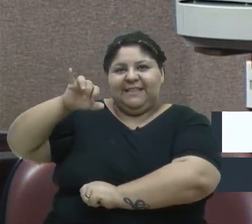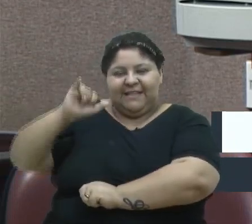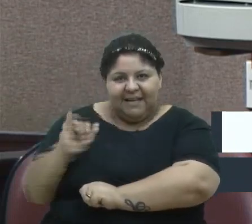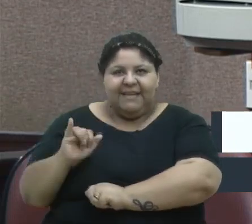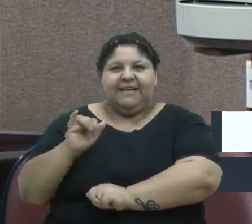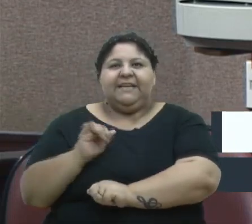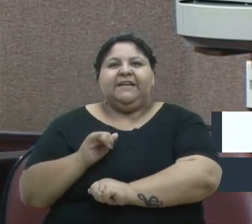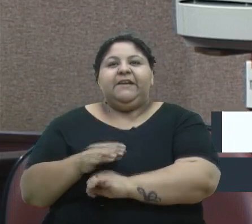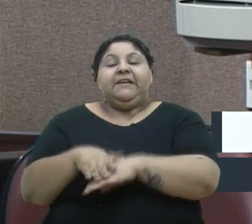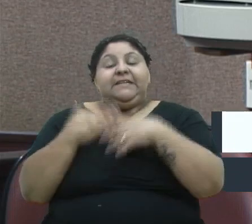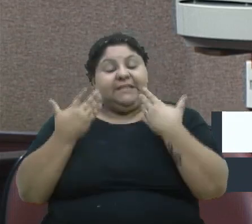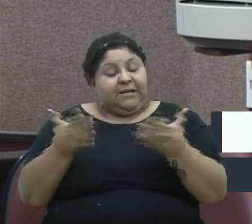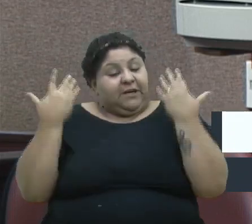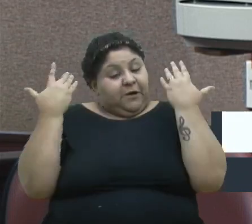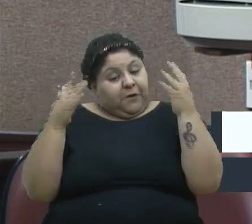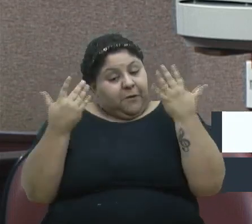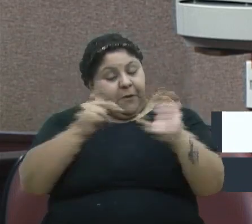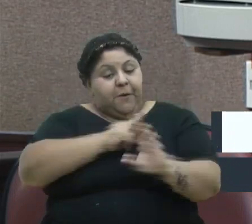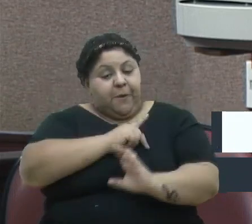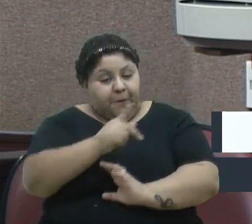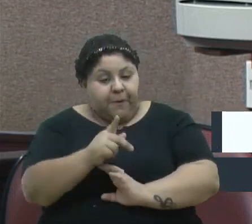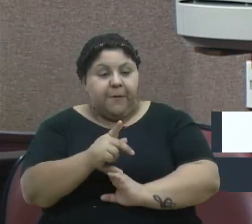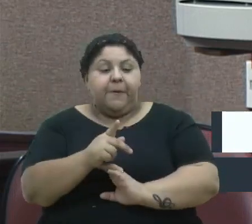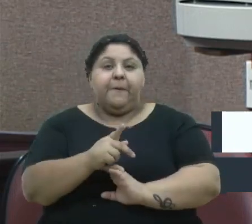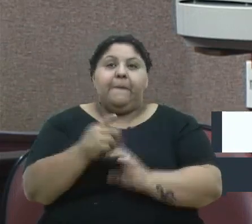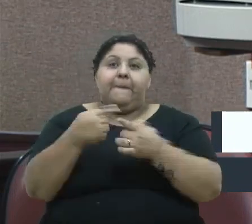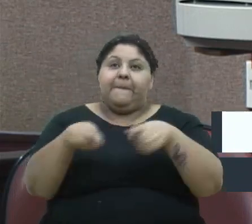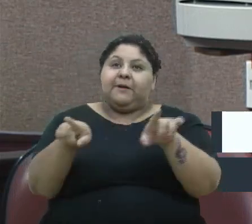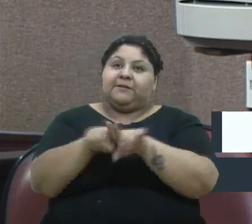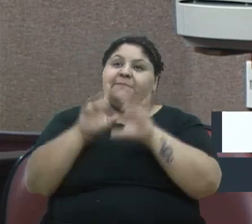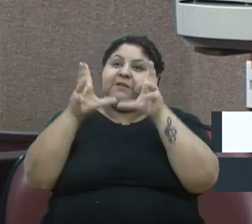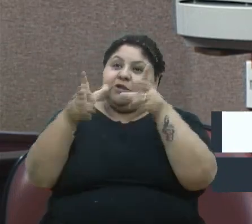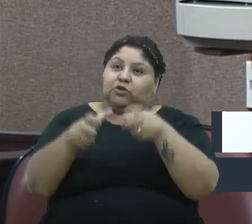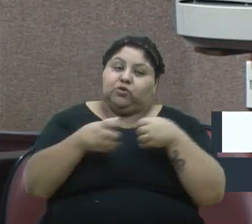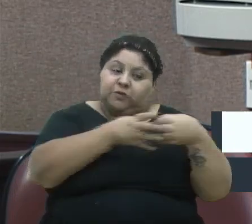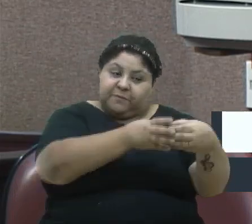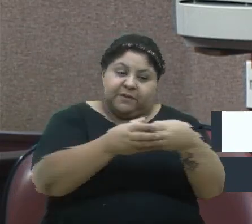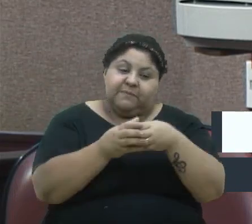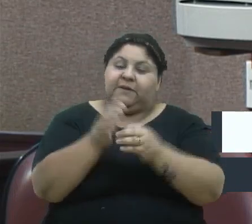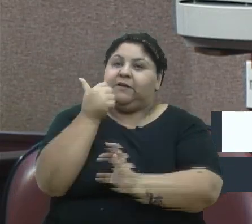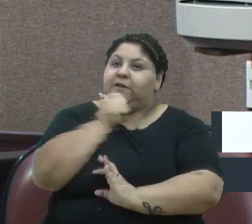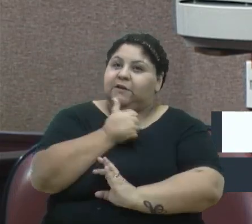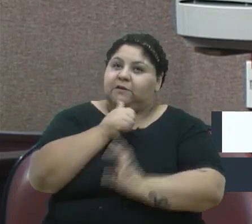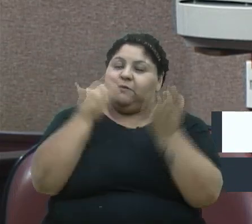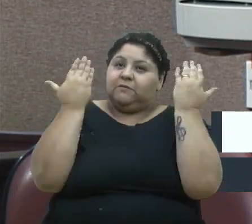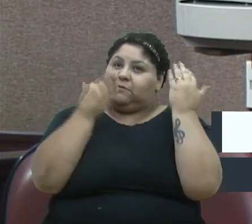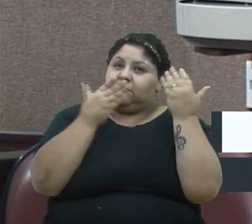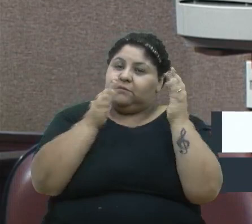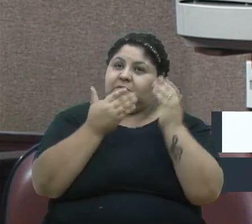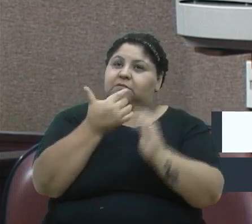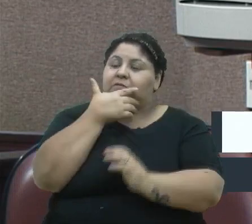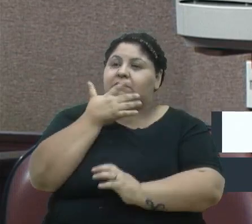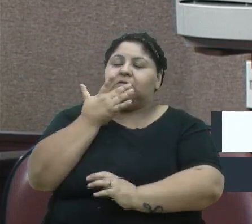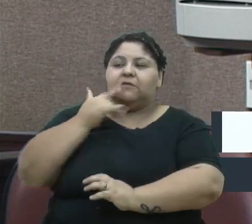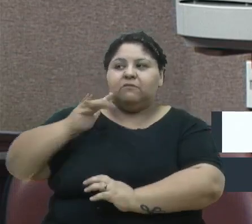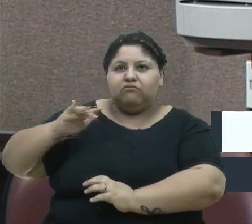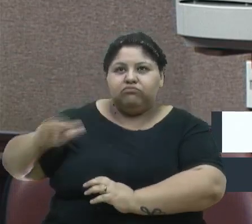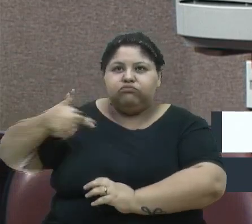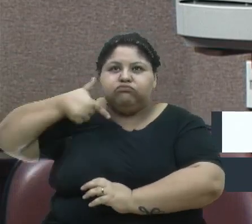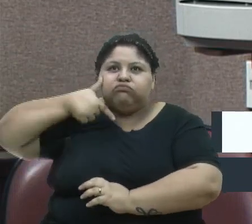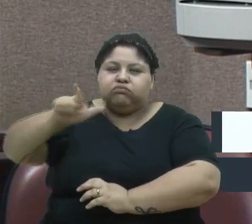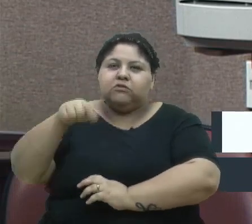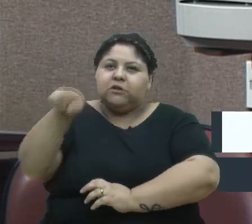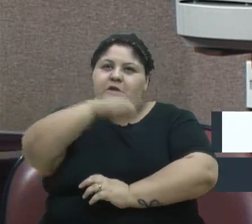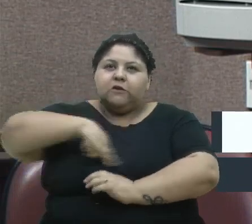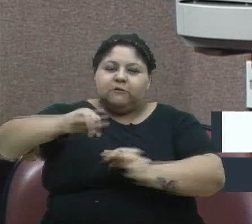Então, parabenizar o presidente Valdir Walter, mas também todo o departamento feminino da UAB. Parabéns às meninas pela conquista, vocês orgulham a